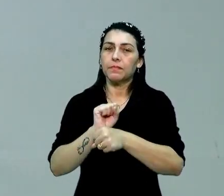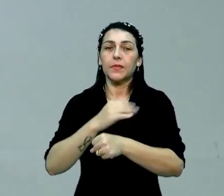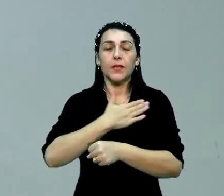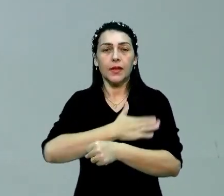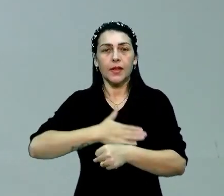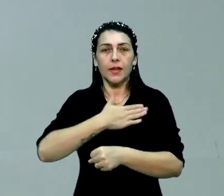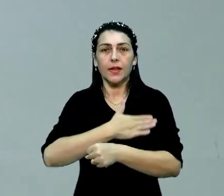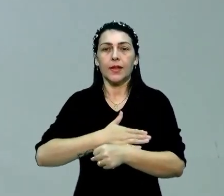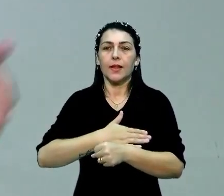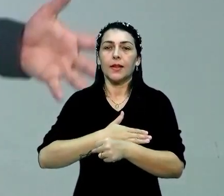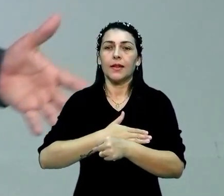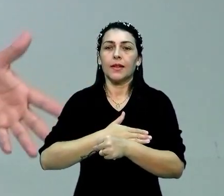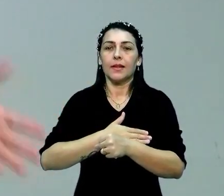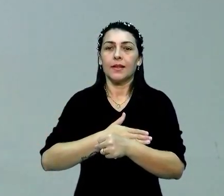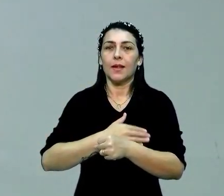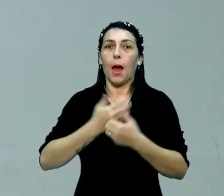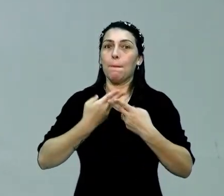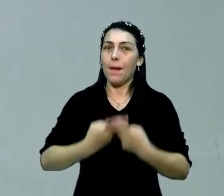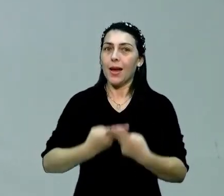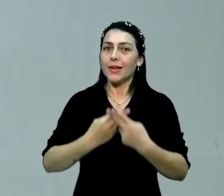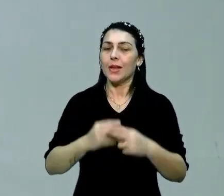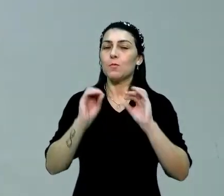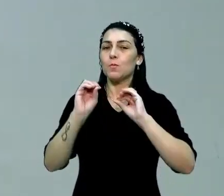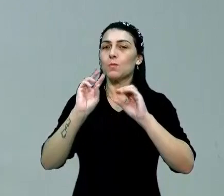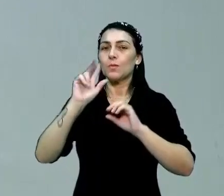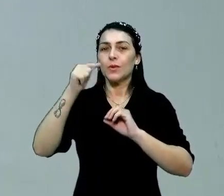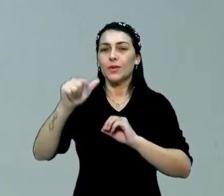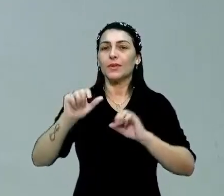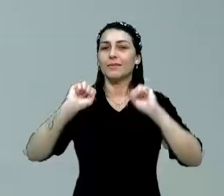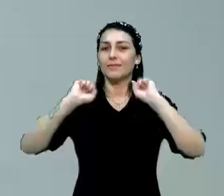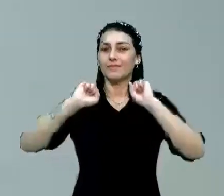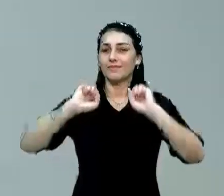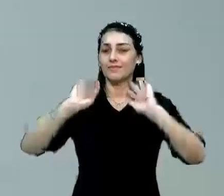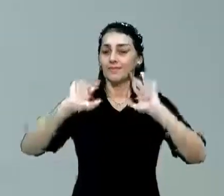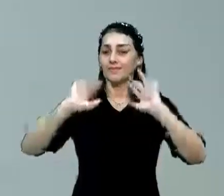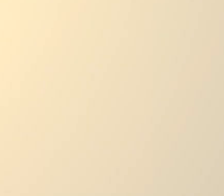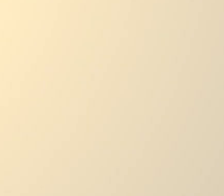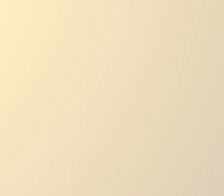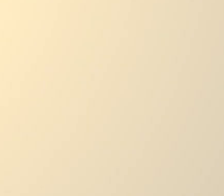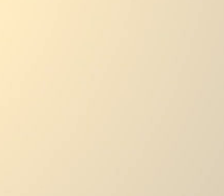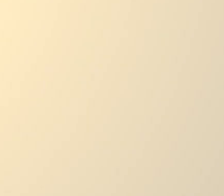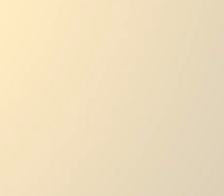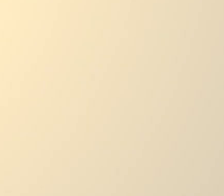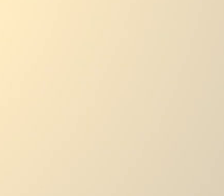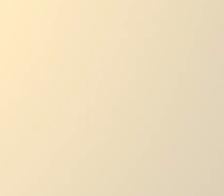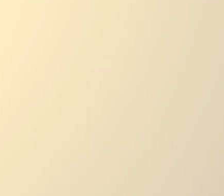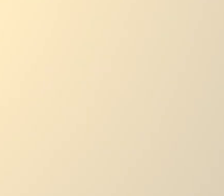gostado e se não gostou, paciência, meu amor. Vejo vocês na próxima e é isso aí. Tchau, tchau.